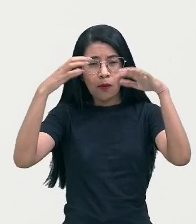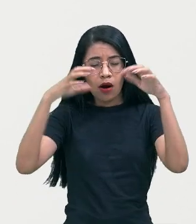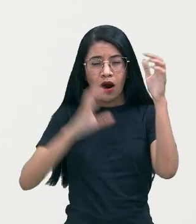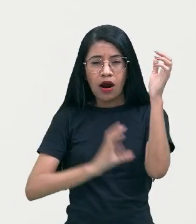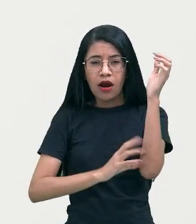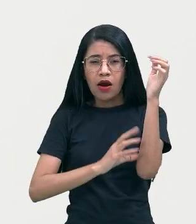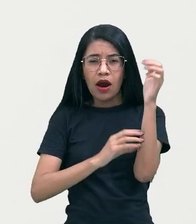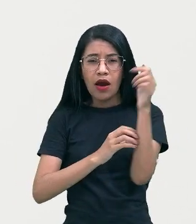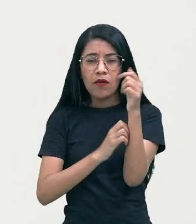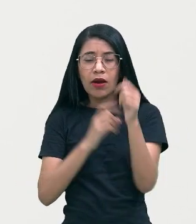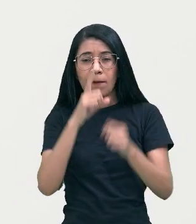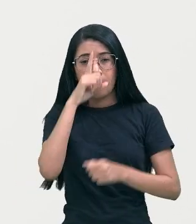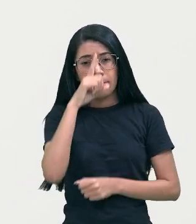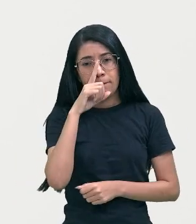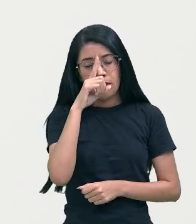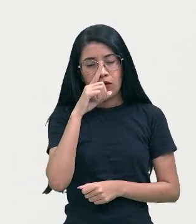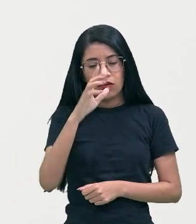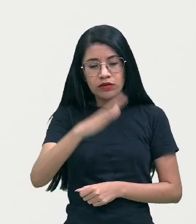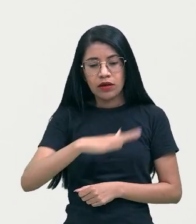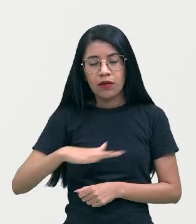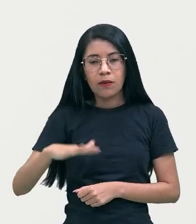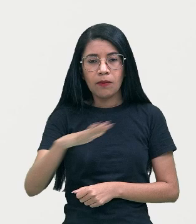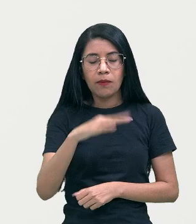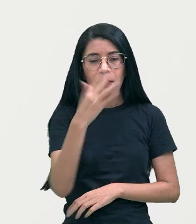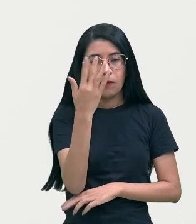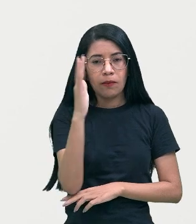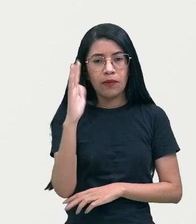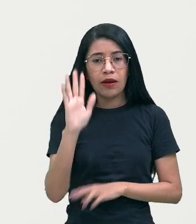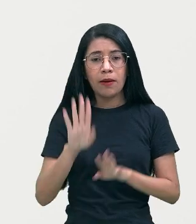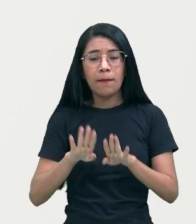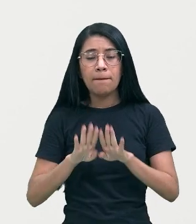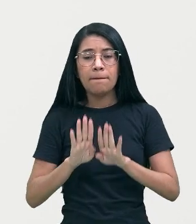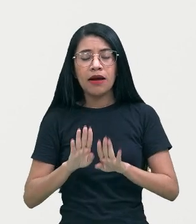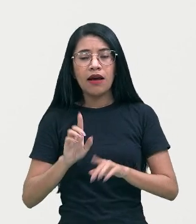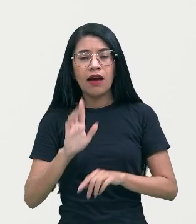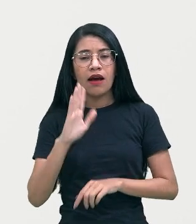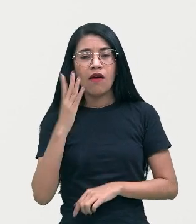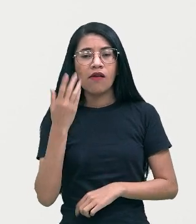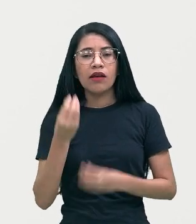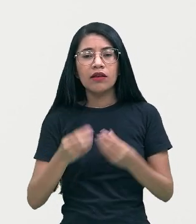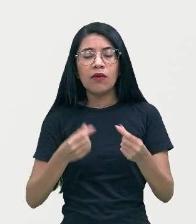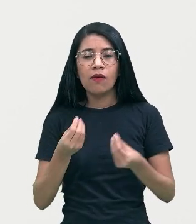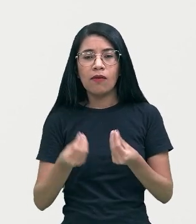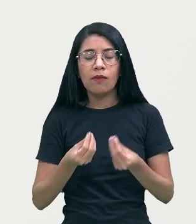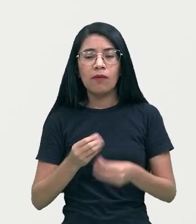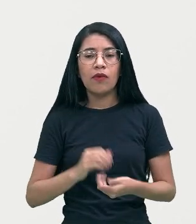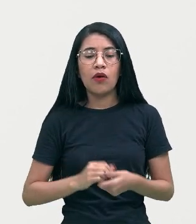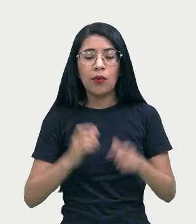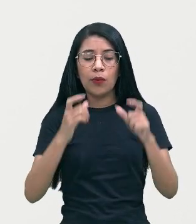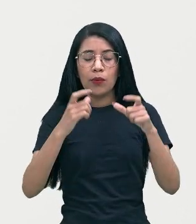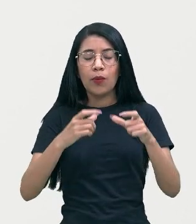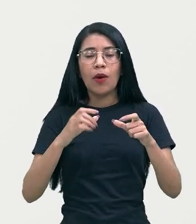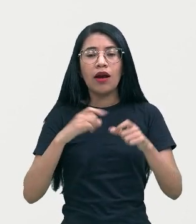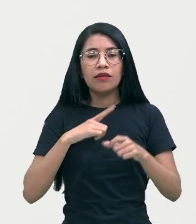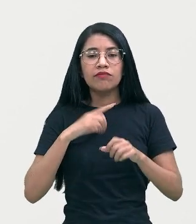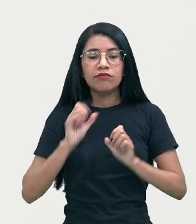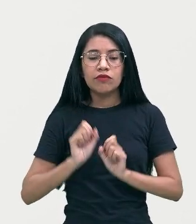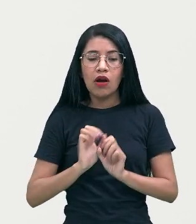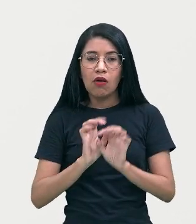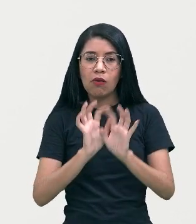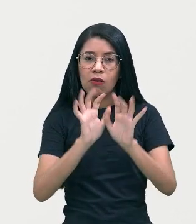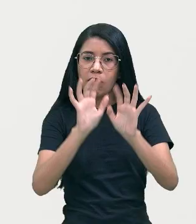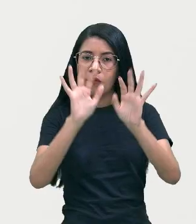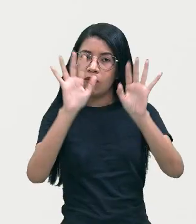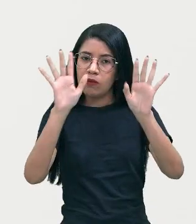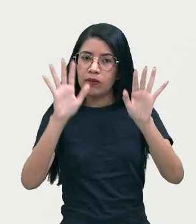super prejudicial ao ambiente, mas ela acontece principalmente em locais em que tem grande liberação de